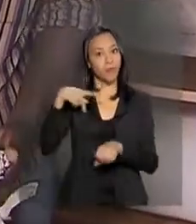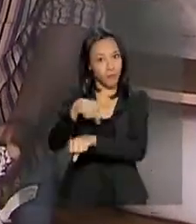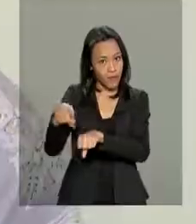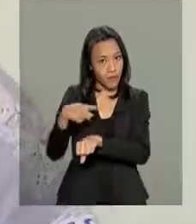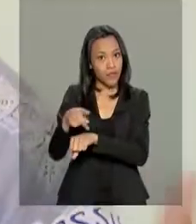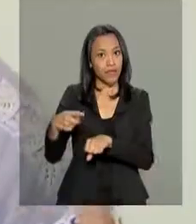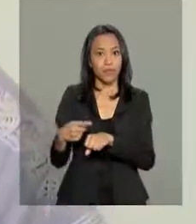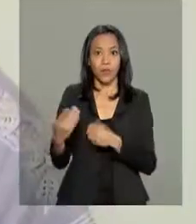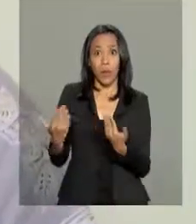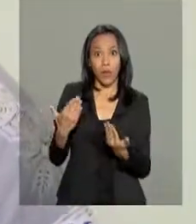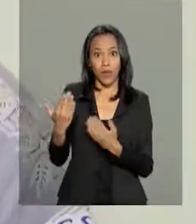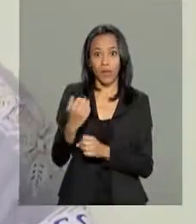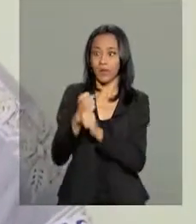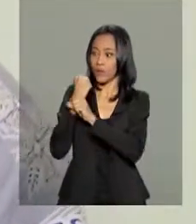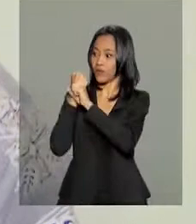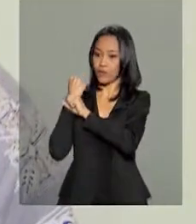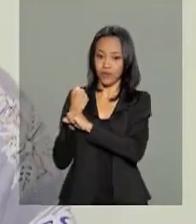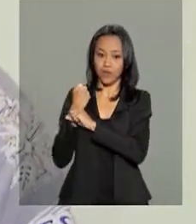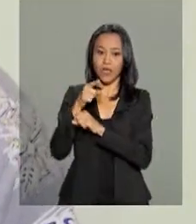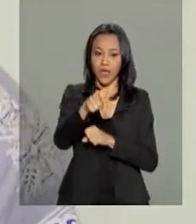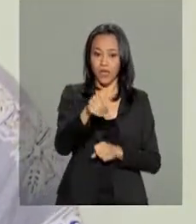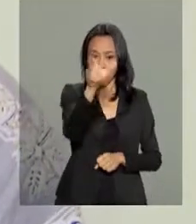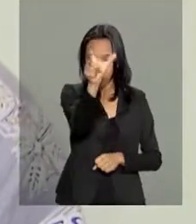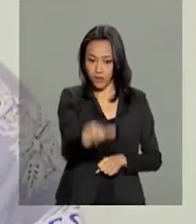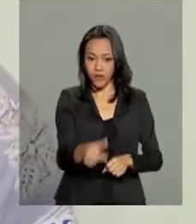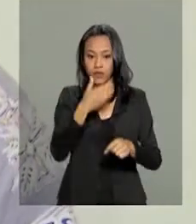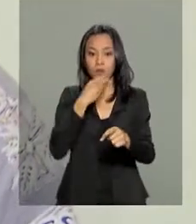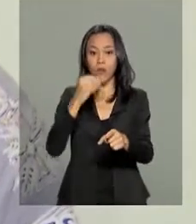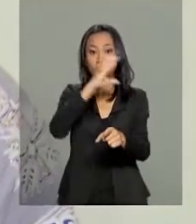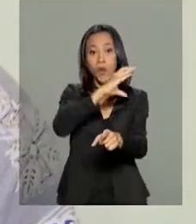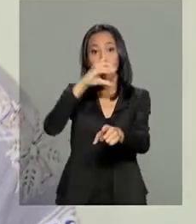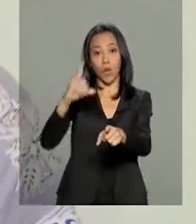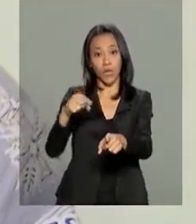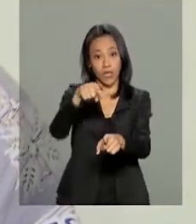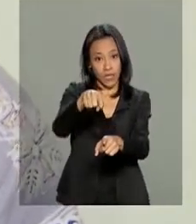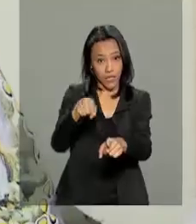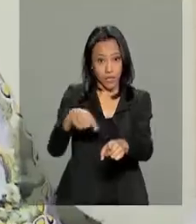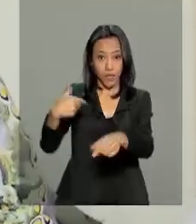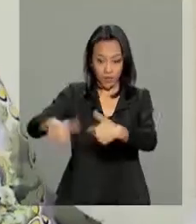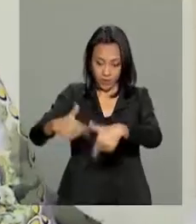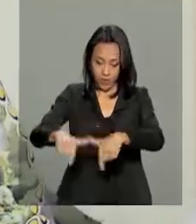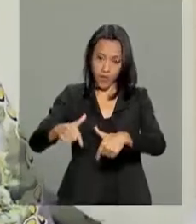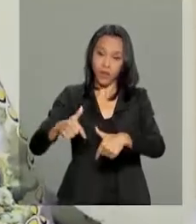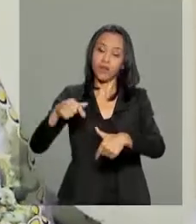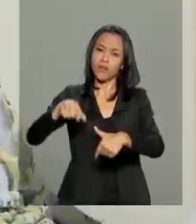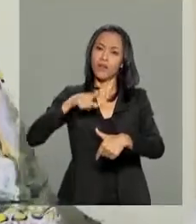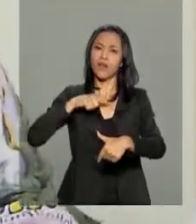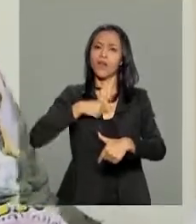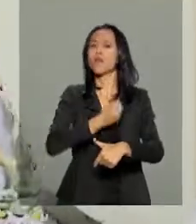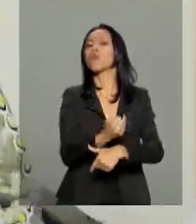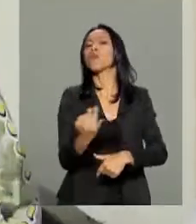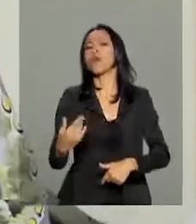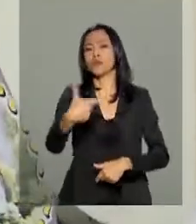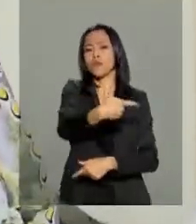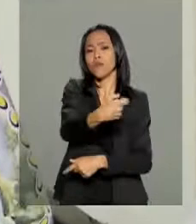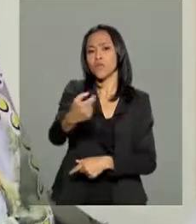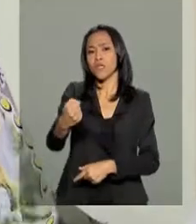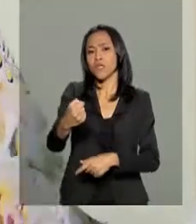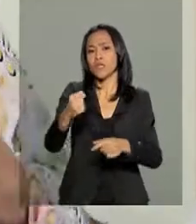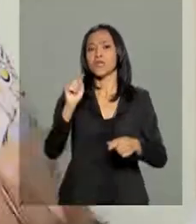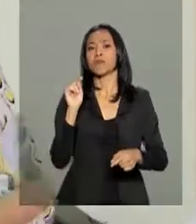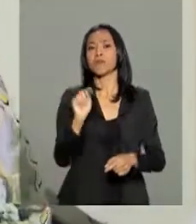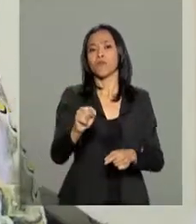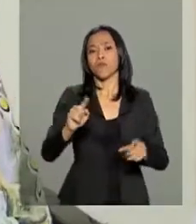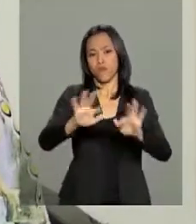anos. Raymond Dansoco coordena a Confederação de Algodão do país, que reúne 200 mil famílias.